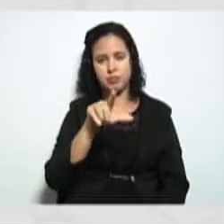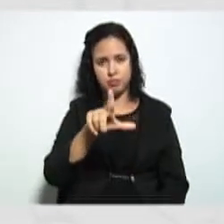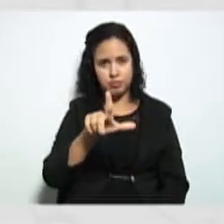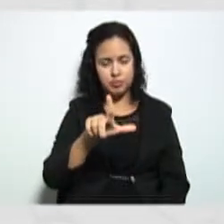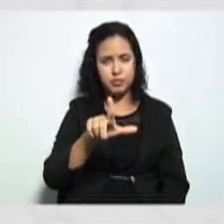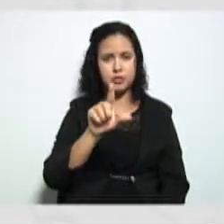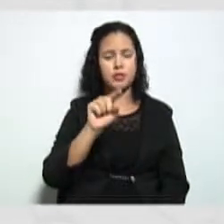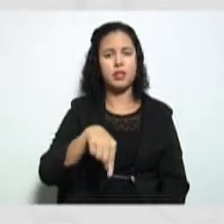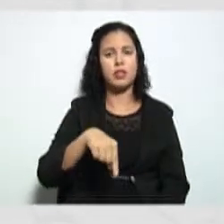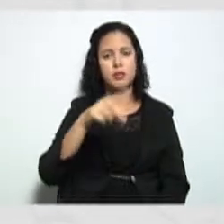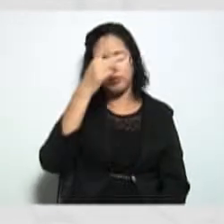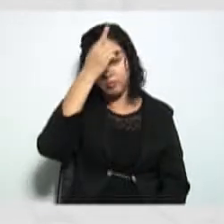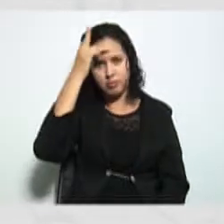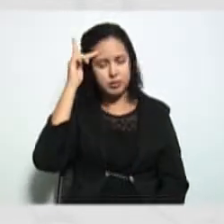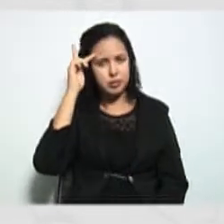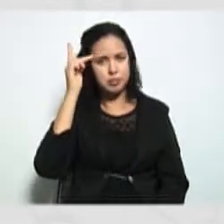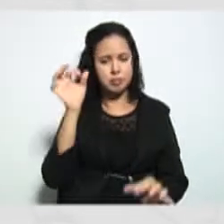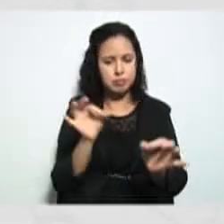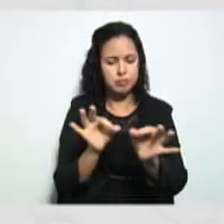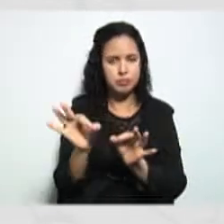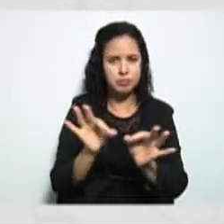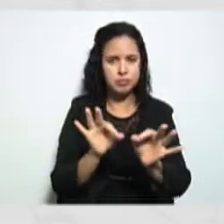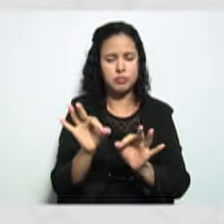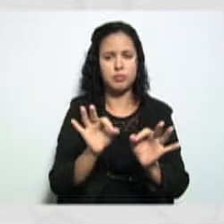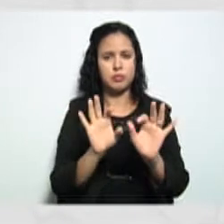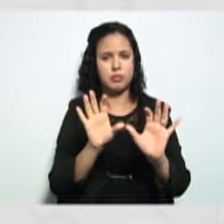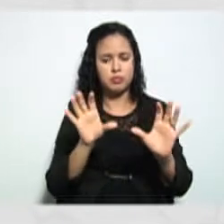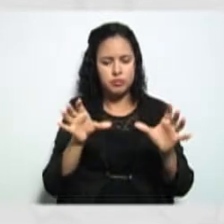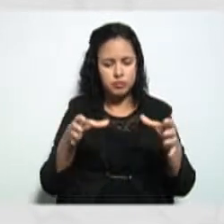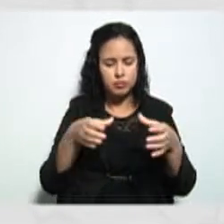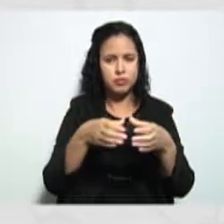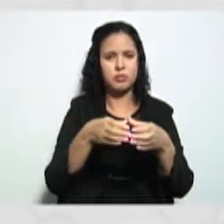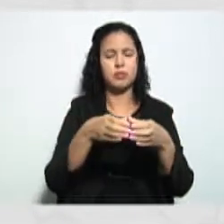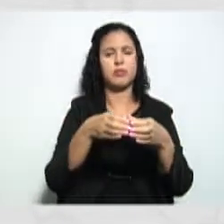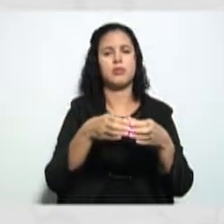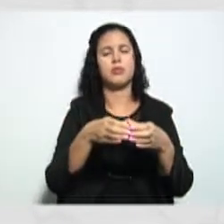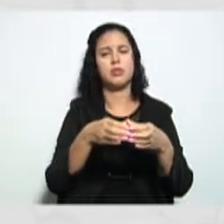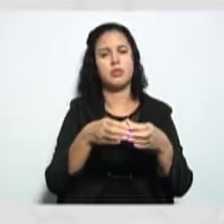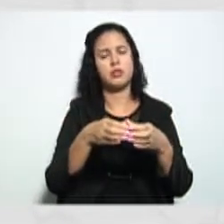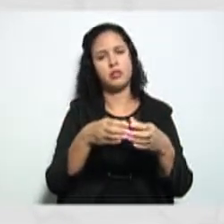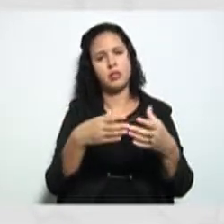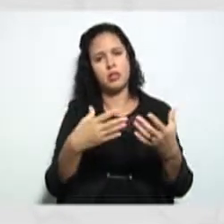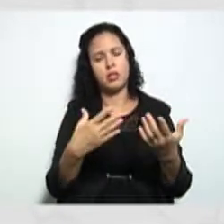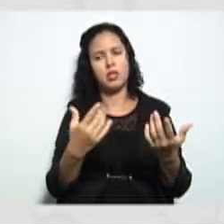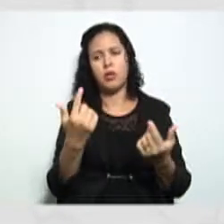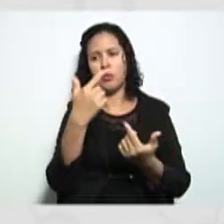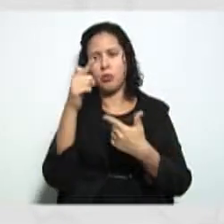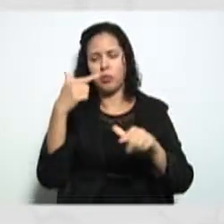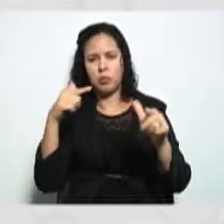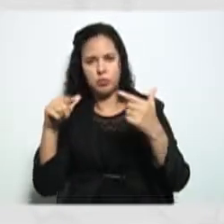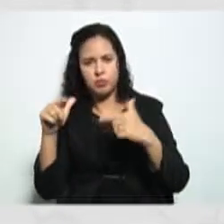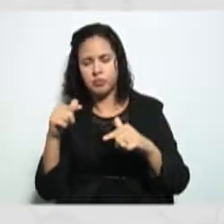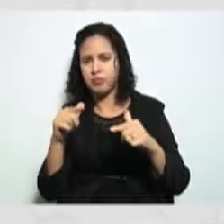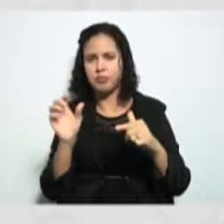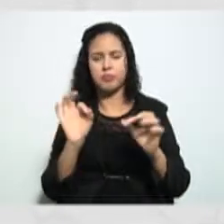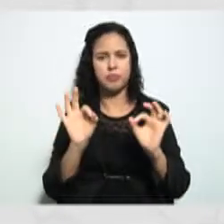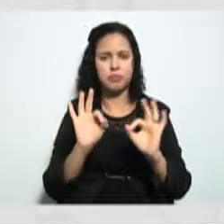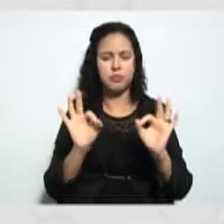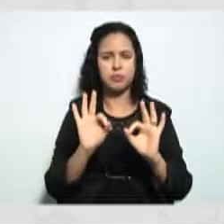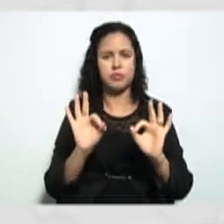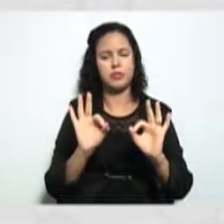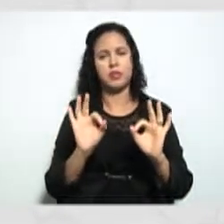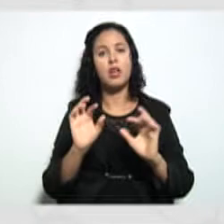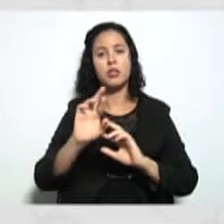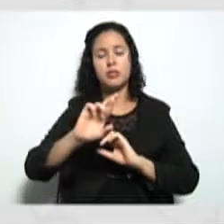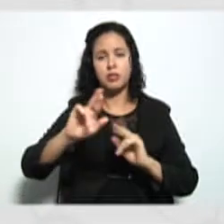onde pessoas estão organizadas, né? Pessoas civilmente, as pessoas não precisam estar no exercício de outras funções, não é como um agente público,